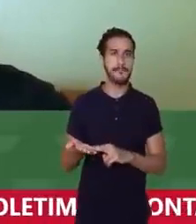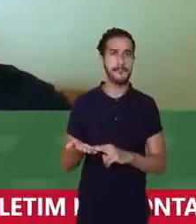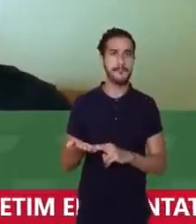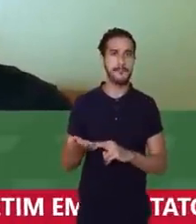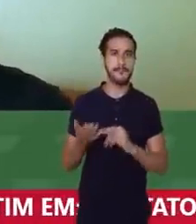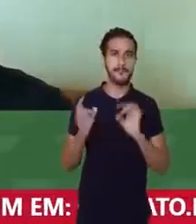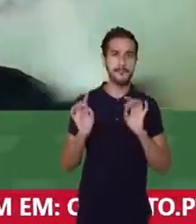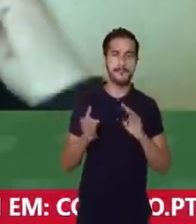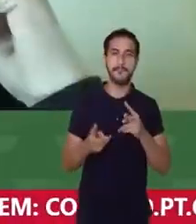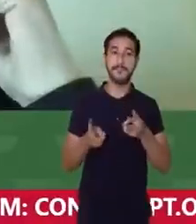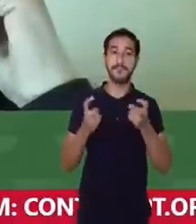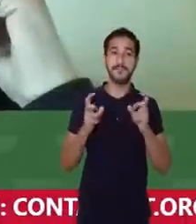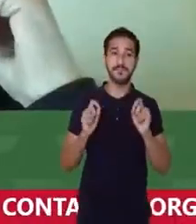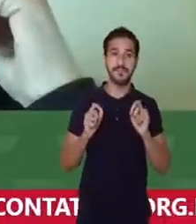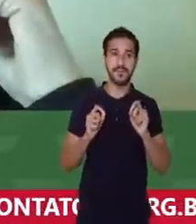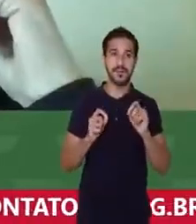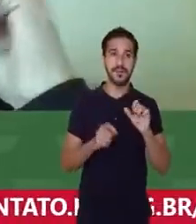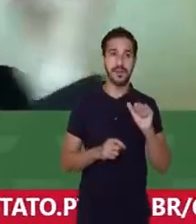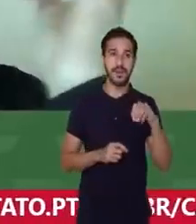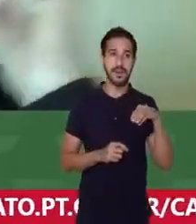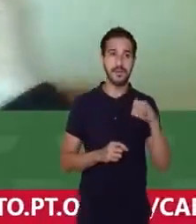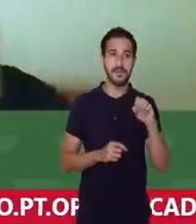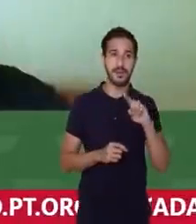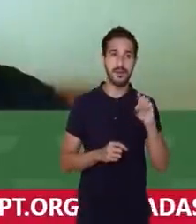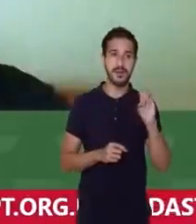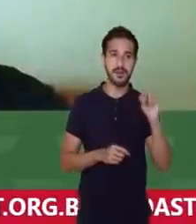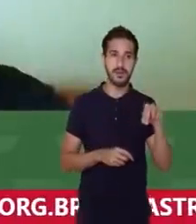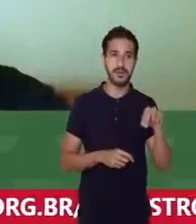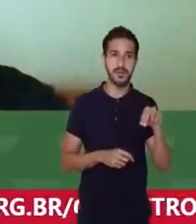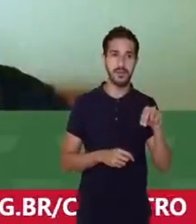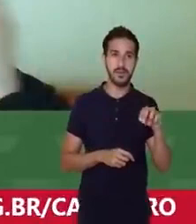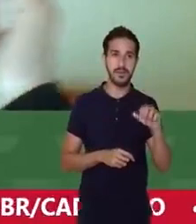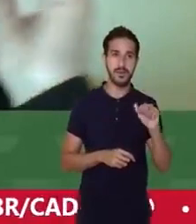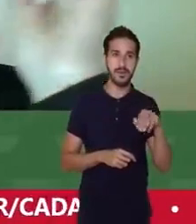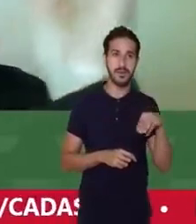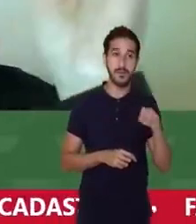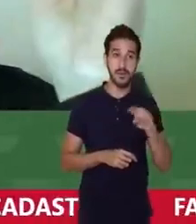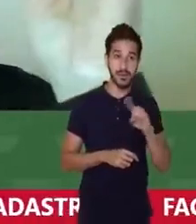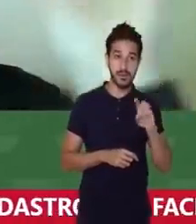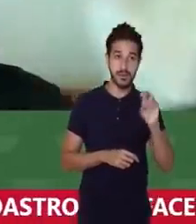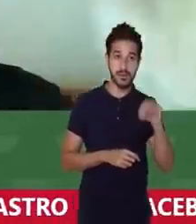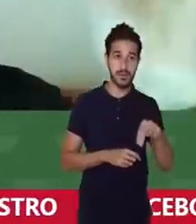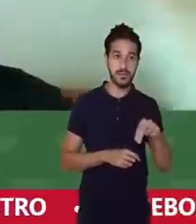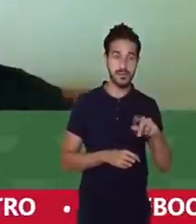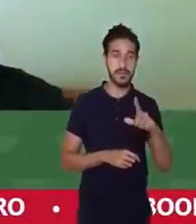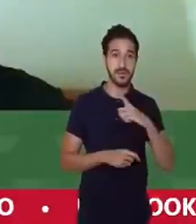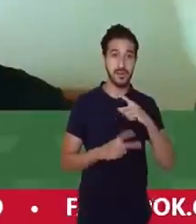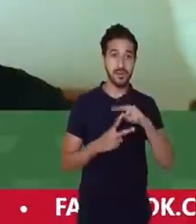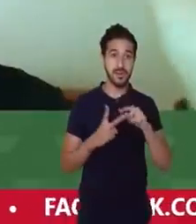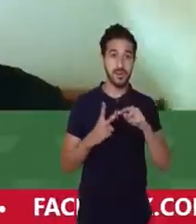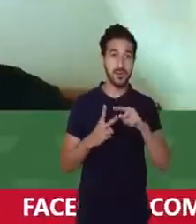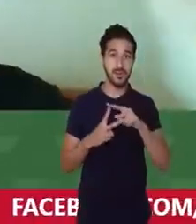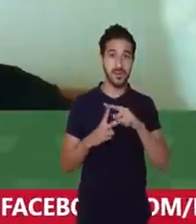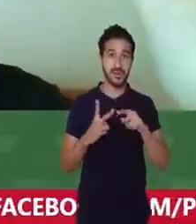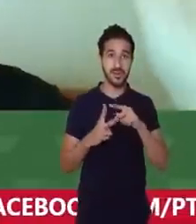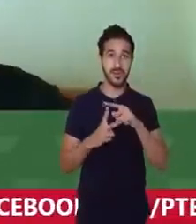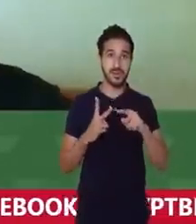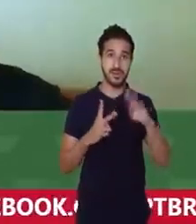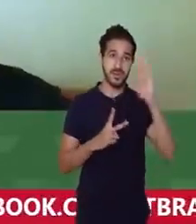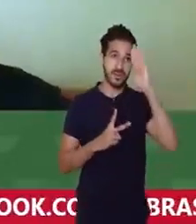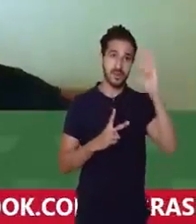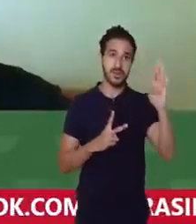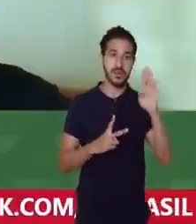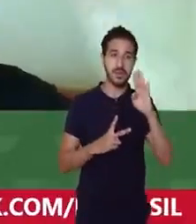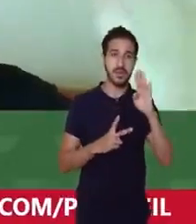vamos só ver o seguinte. A Amazon, conhece a Amazon? Tem 2 grandes empresas